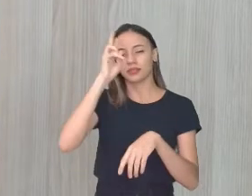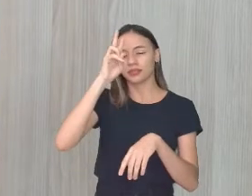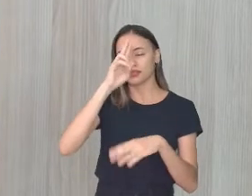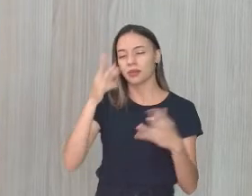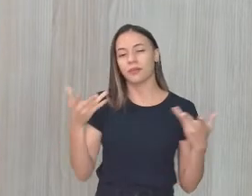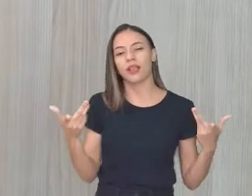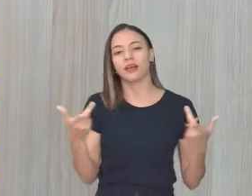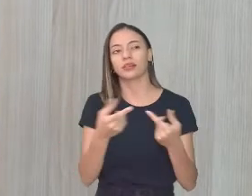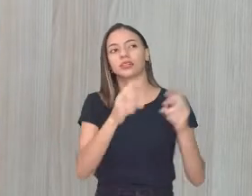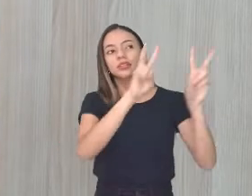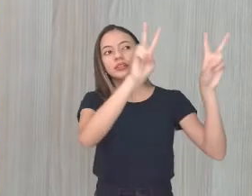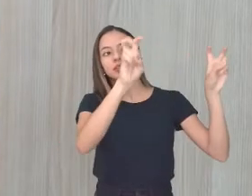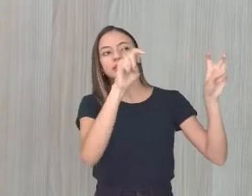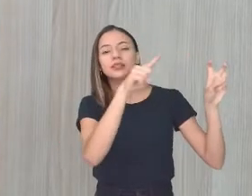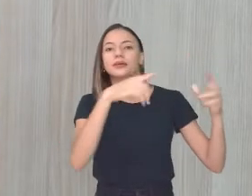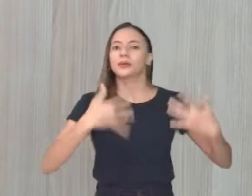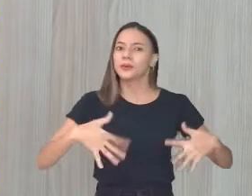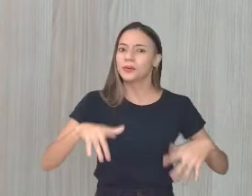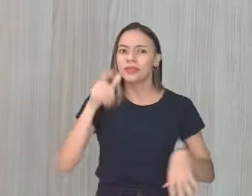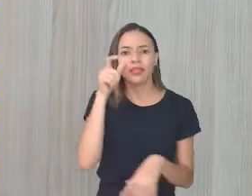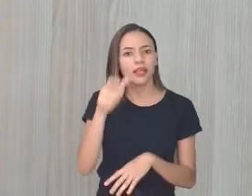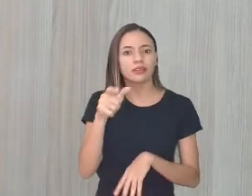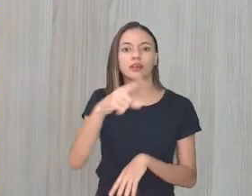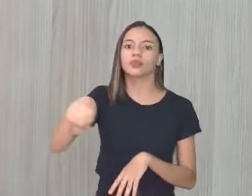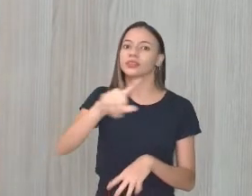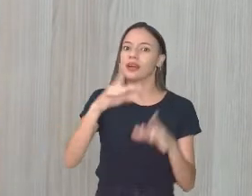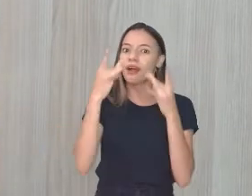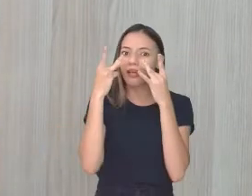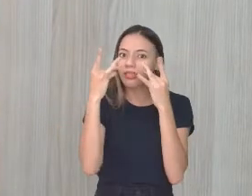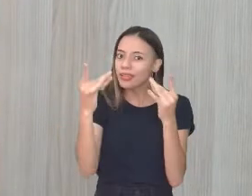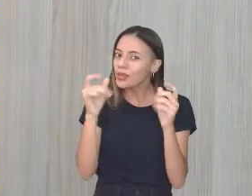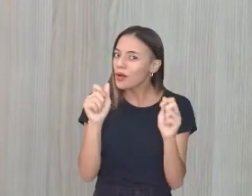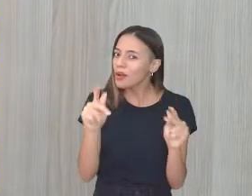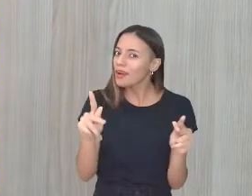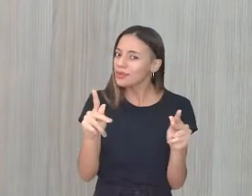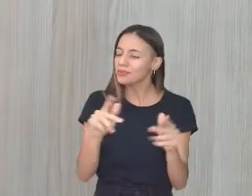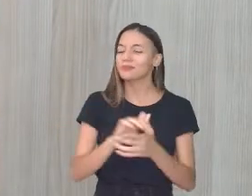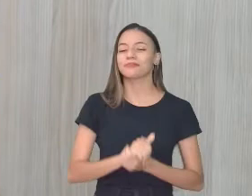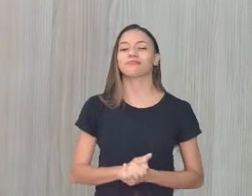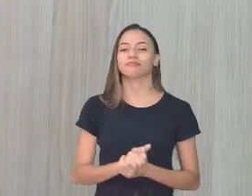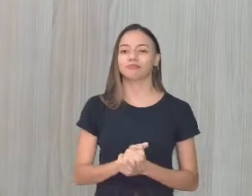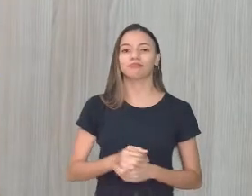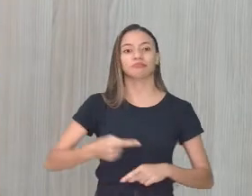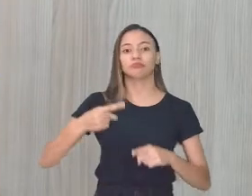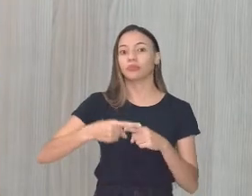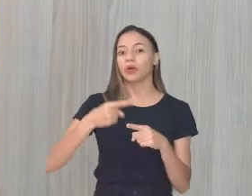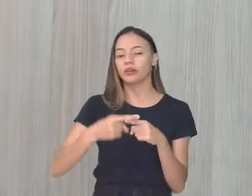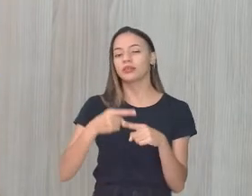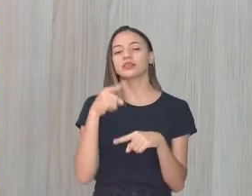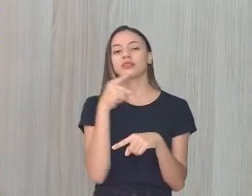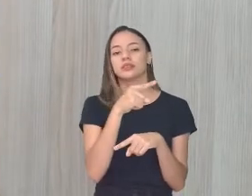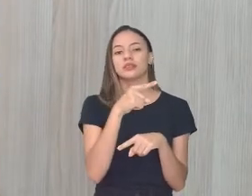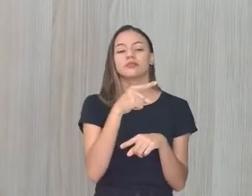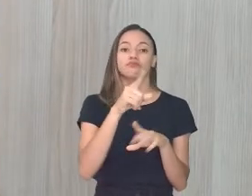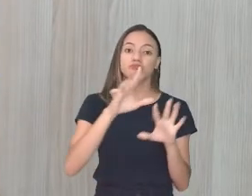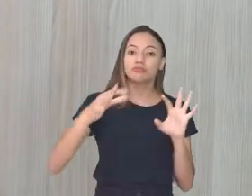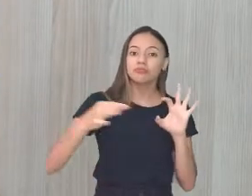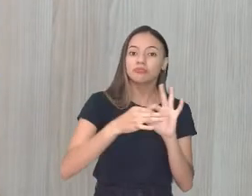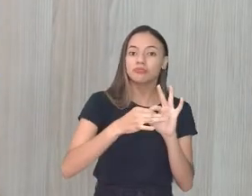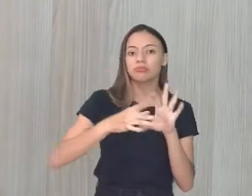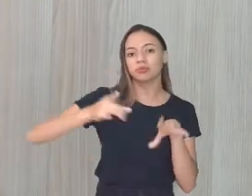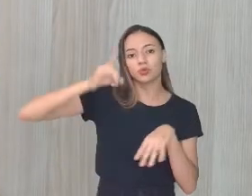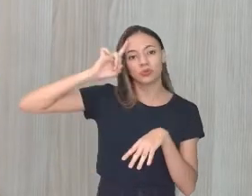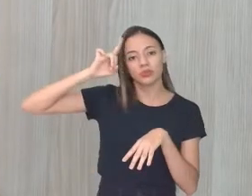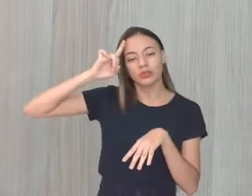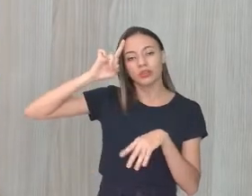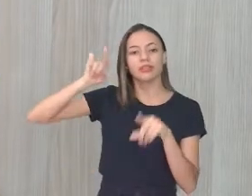bacana por um tema bem interessante. Então, preste atenção que, ó, isso faz parte da sua vida, do seu dia a dia.